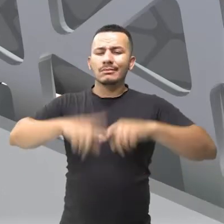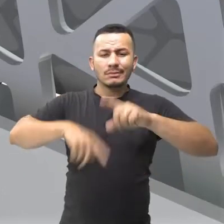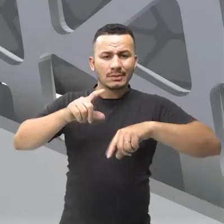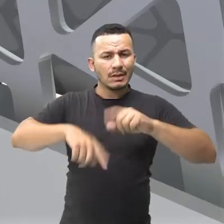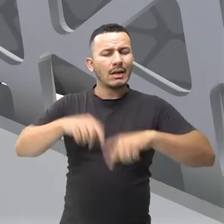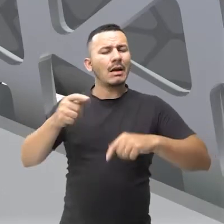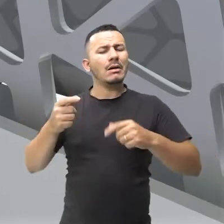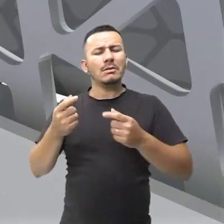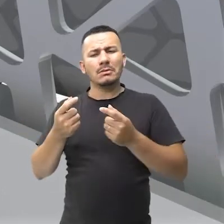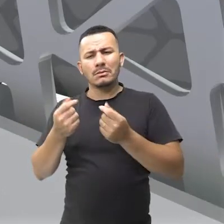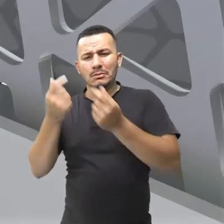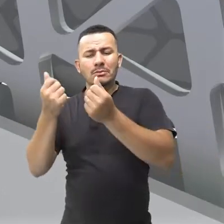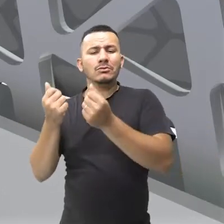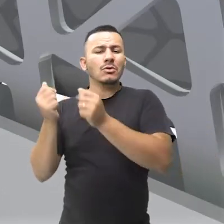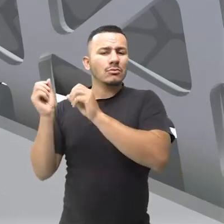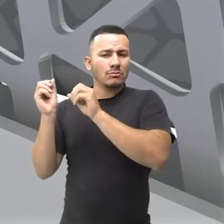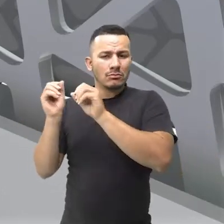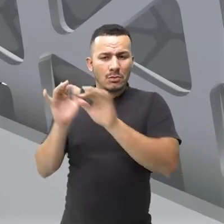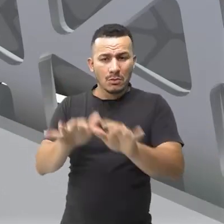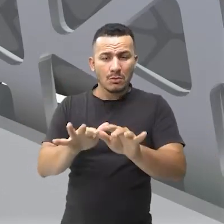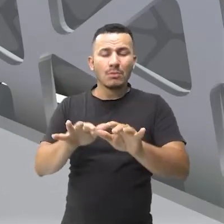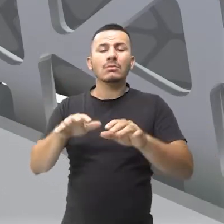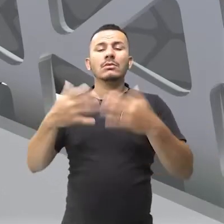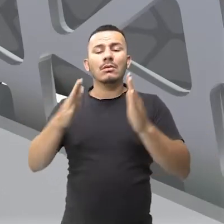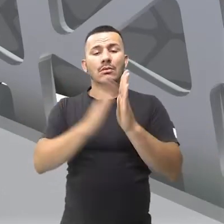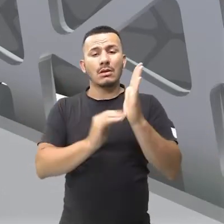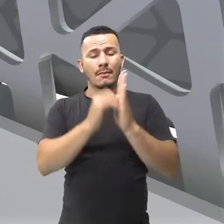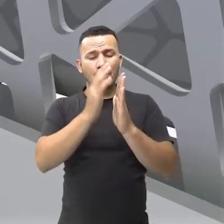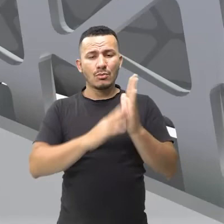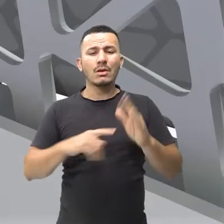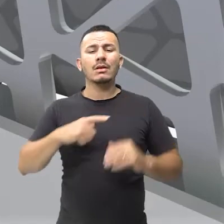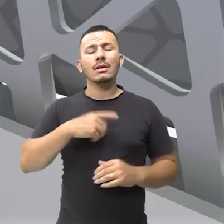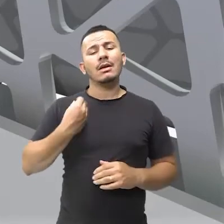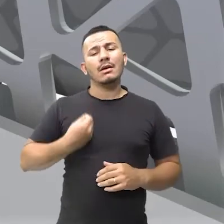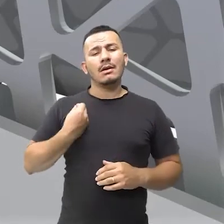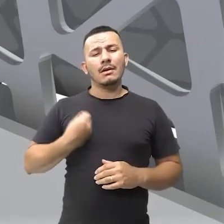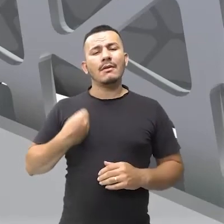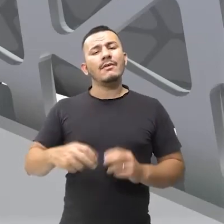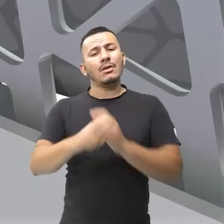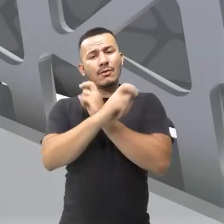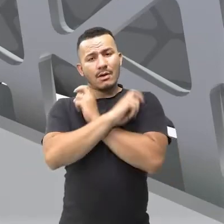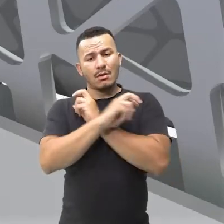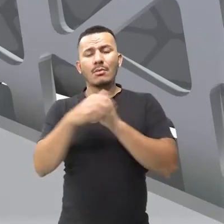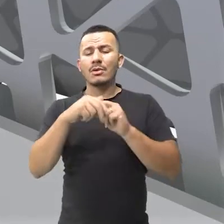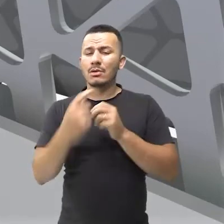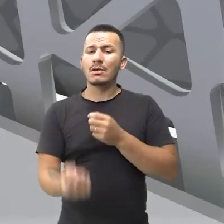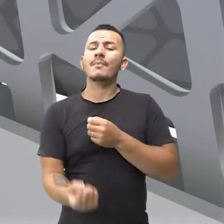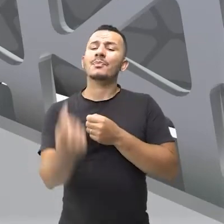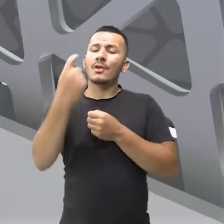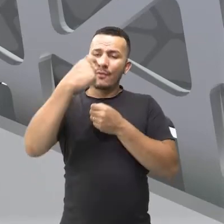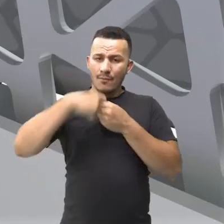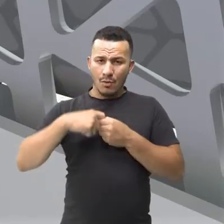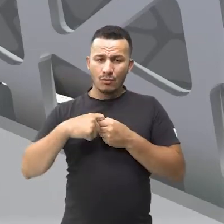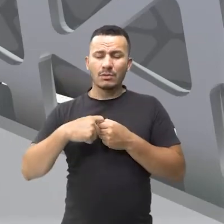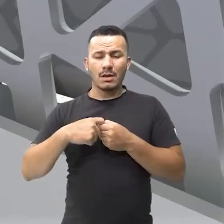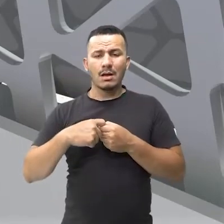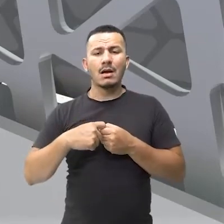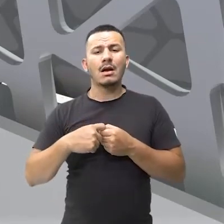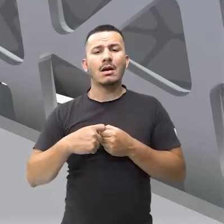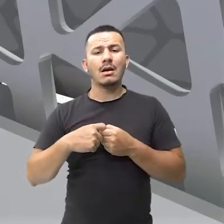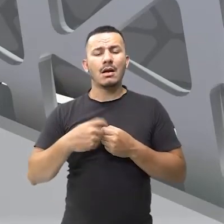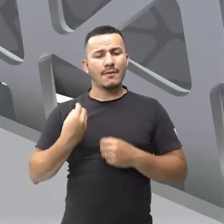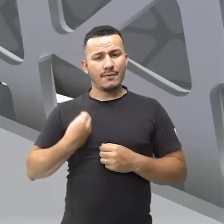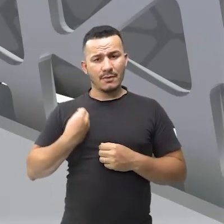objetos. Então, na pintura havia todo o cotidiano dele, para que quando ele voltasse, ele observasse essa pintura